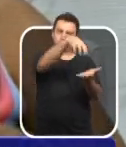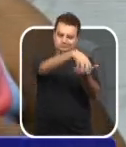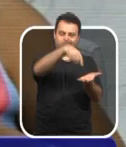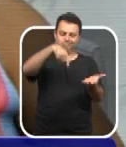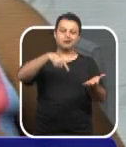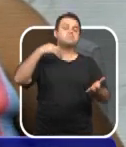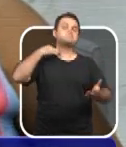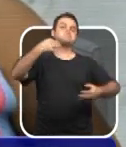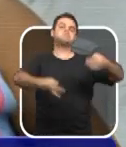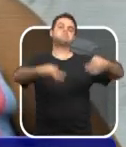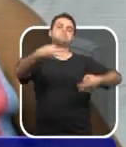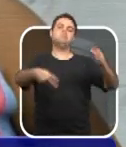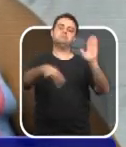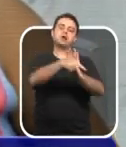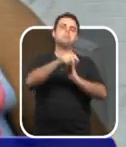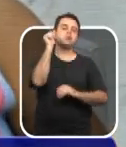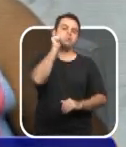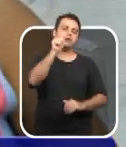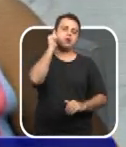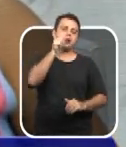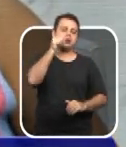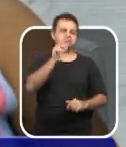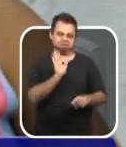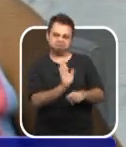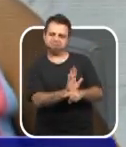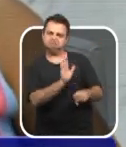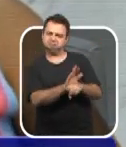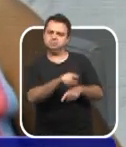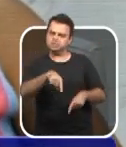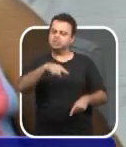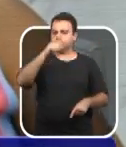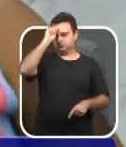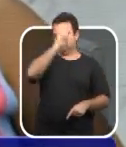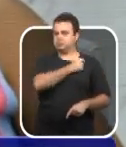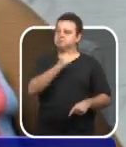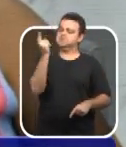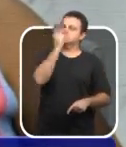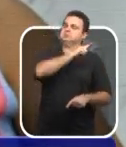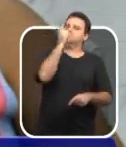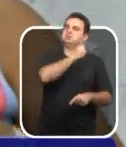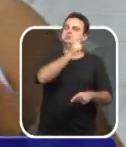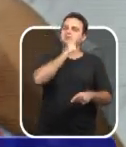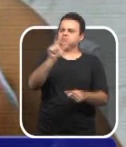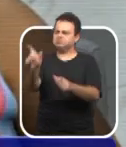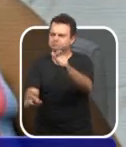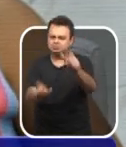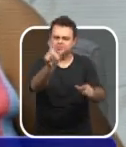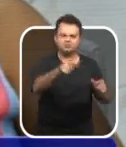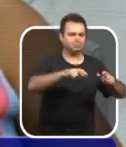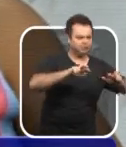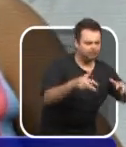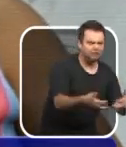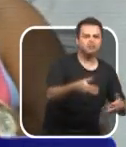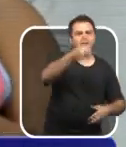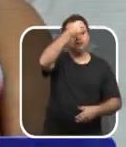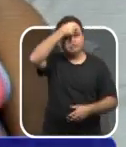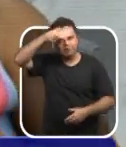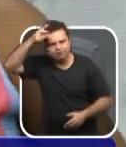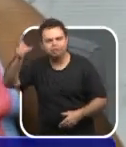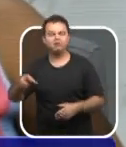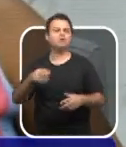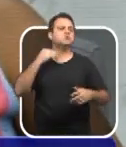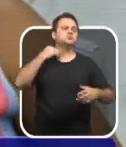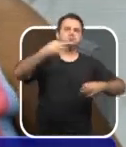foi uma luta das mulheres de Rio Preto, vários segmentos, né? A sociedade civil se uniu, legislativo, executivo,